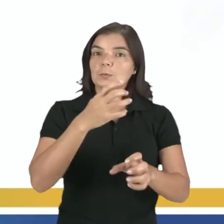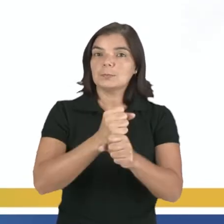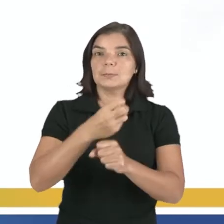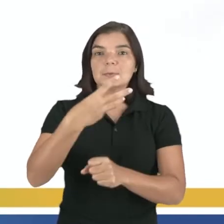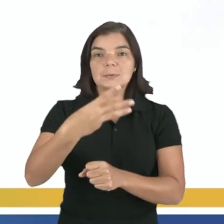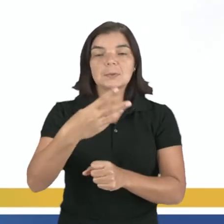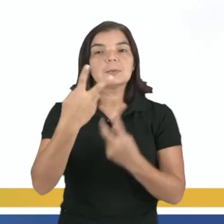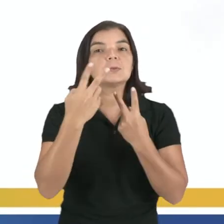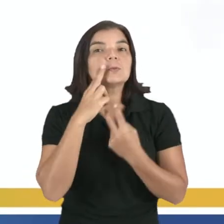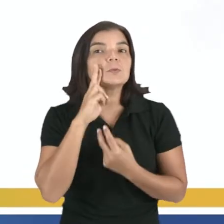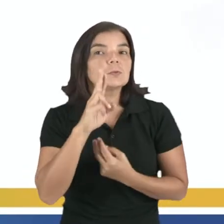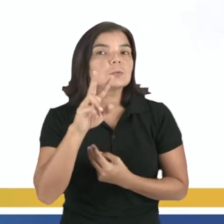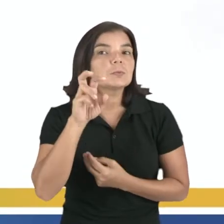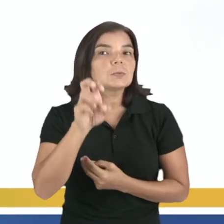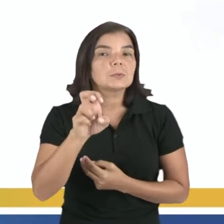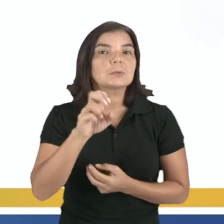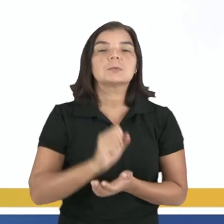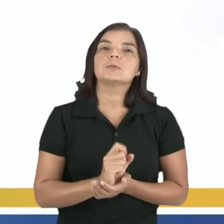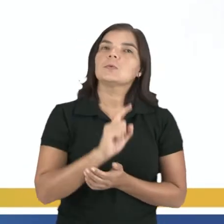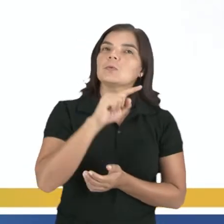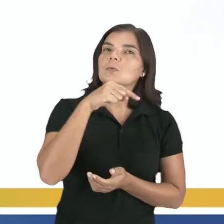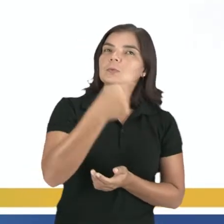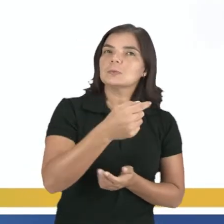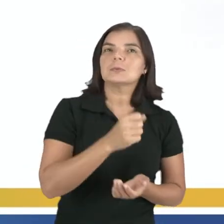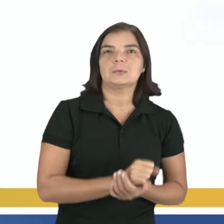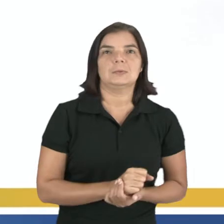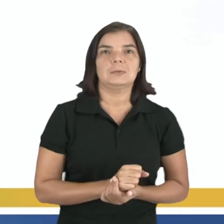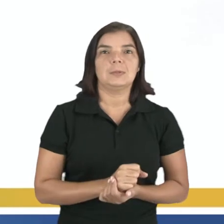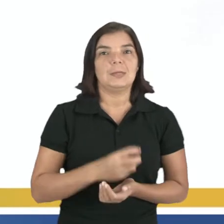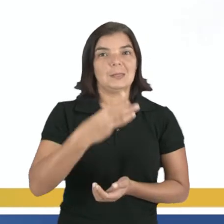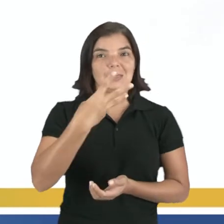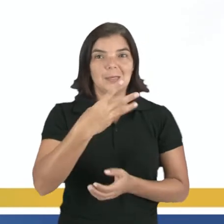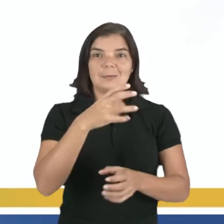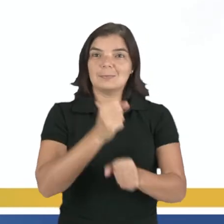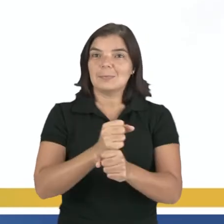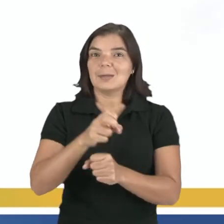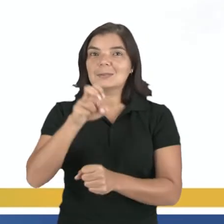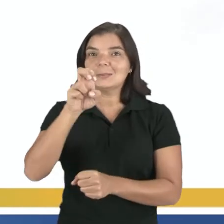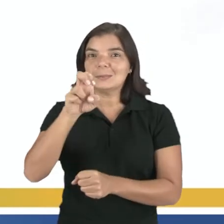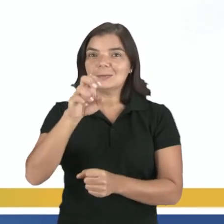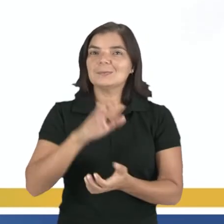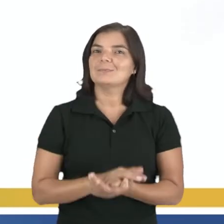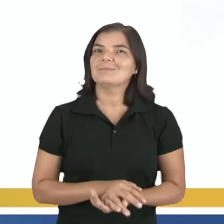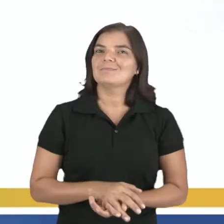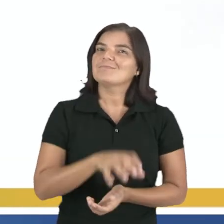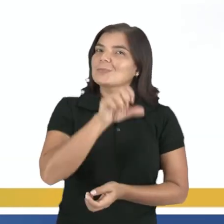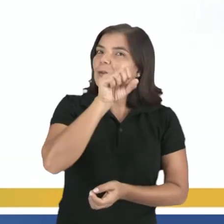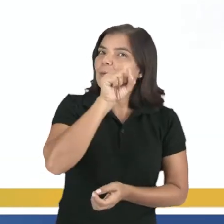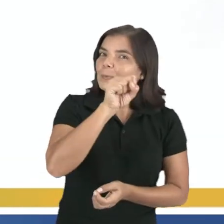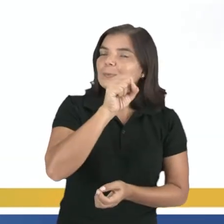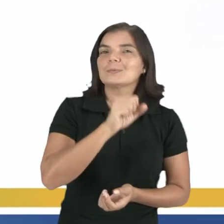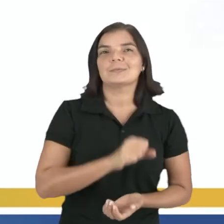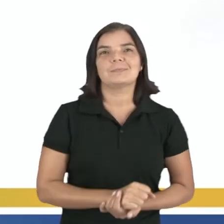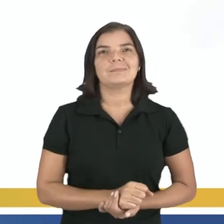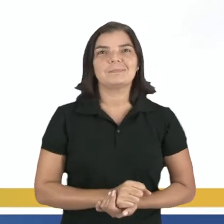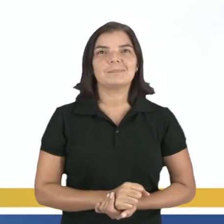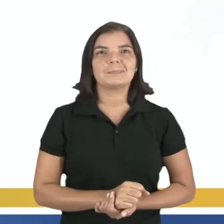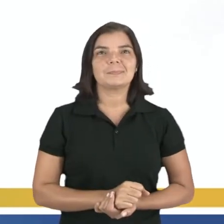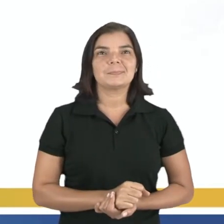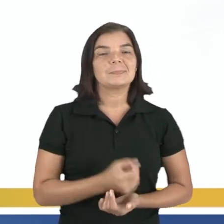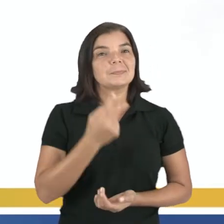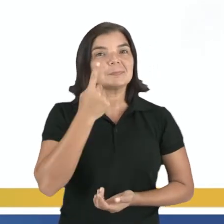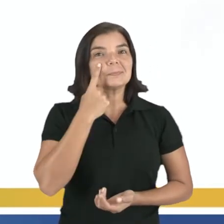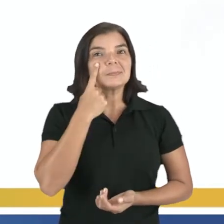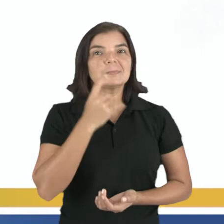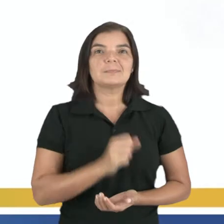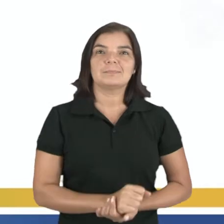3, que dá 5. Então, o próximo termo dessa sequência seria 3 mais 5. Né? E aí, como eu coloquei aqui para você,